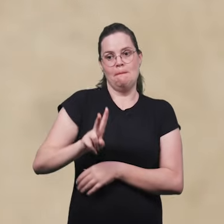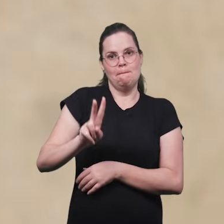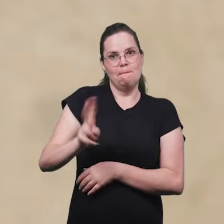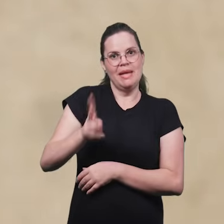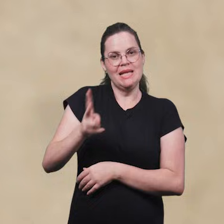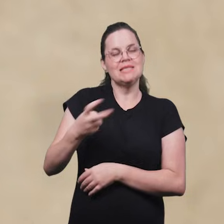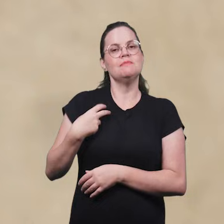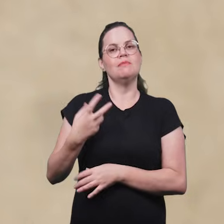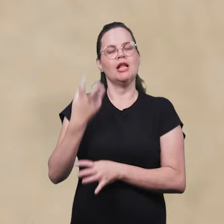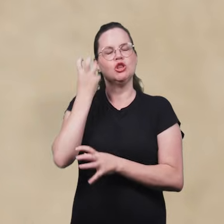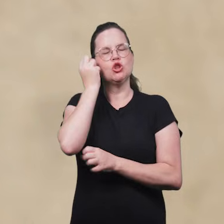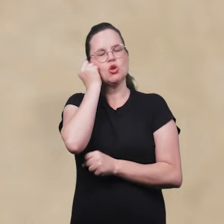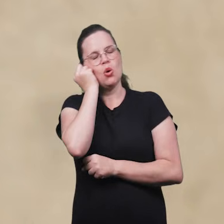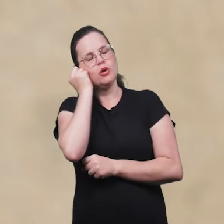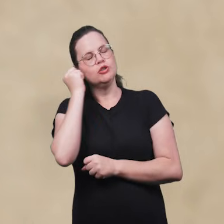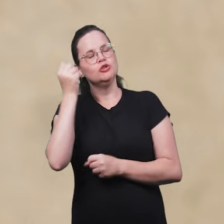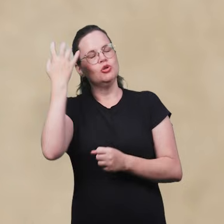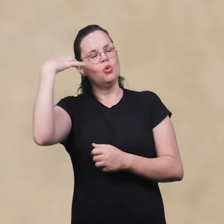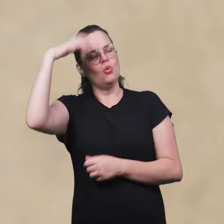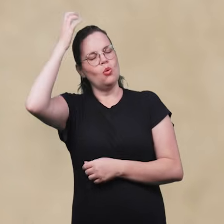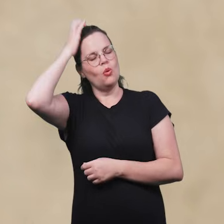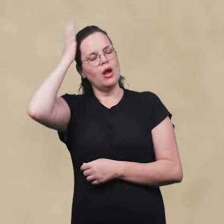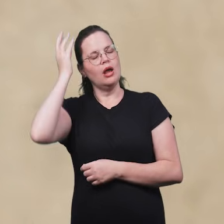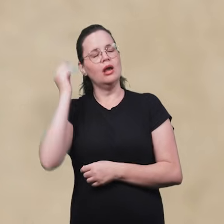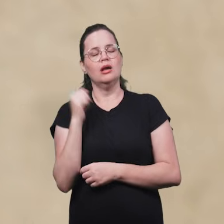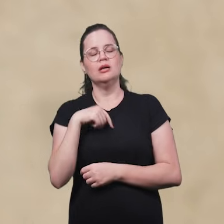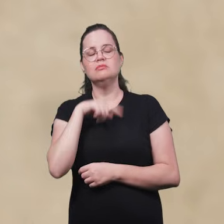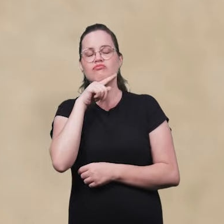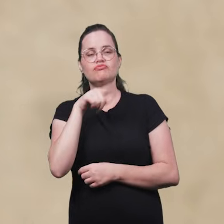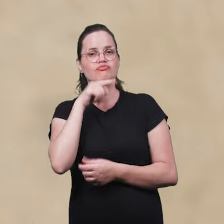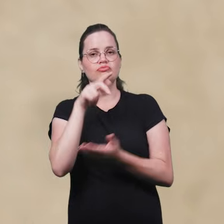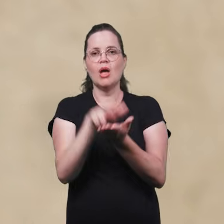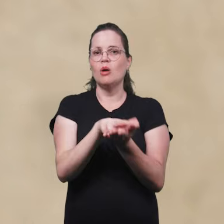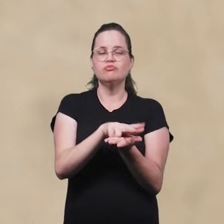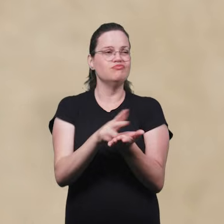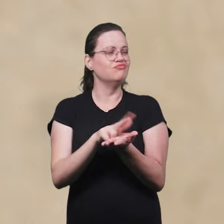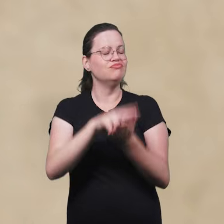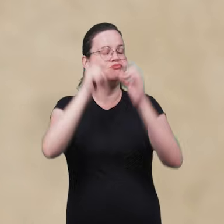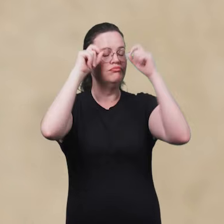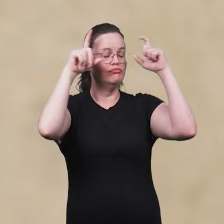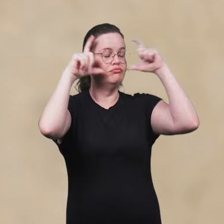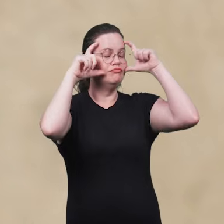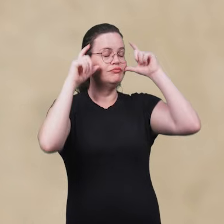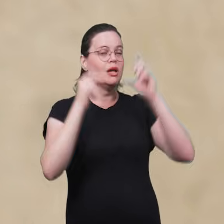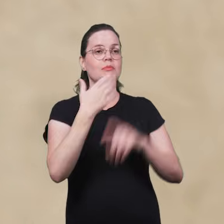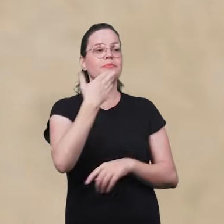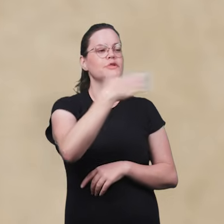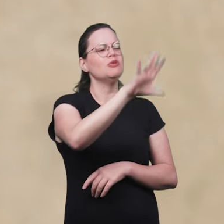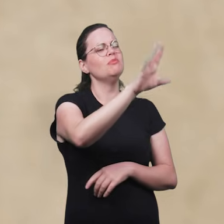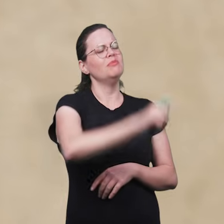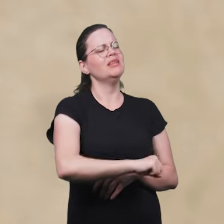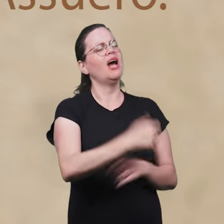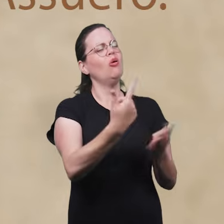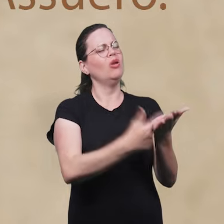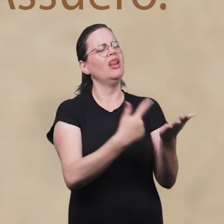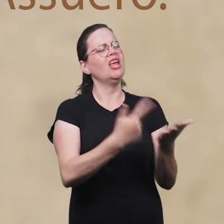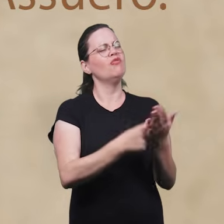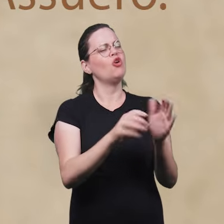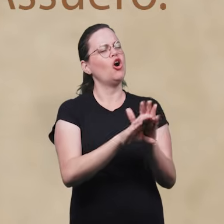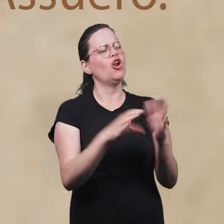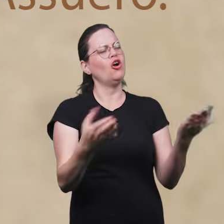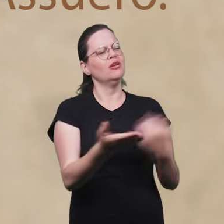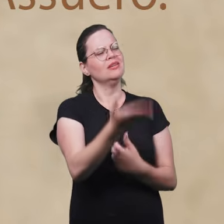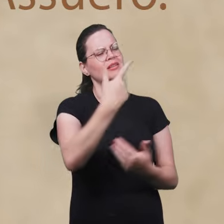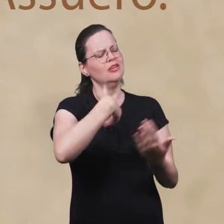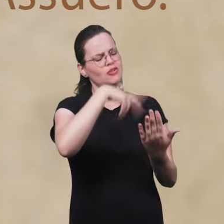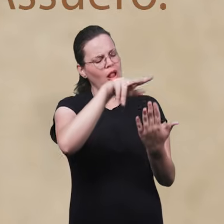rei, então mandou trazer o livro das memórias das crônicas, e se leram diante do rei. E achou-se escrito